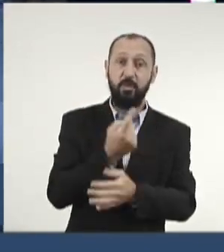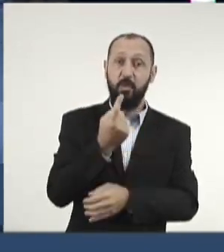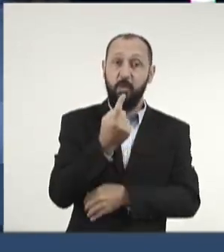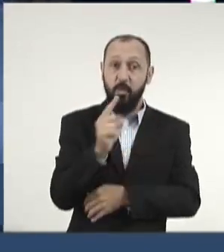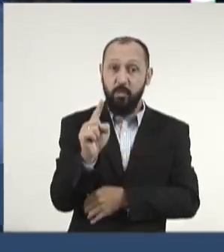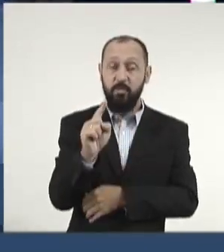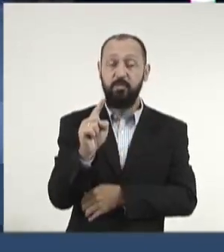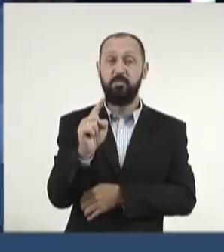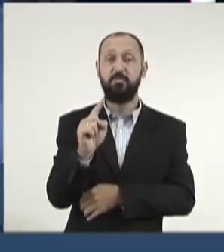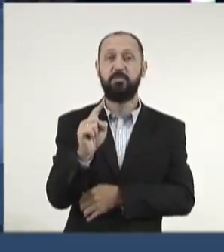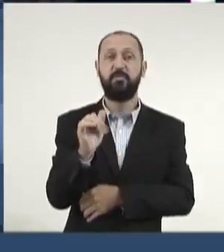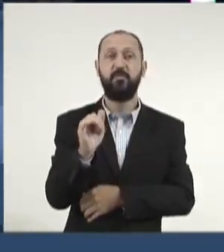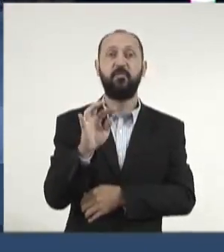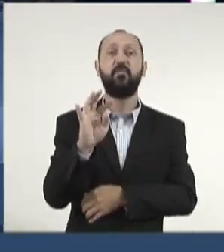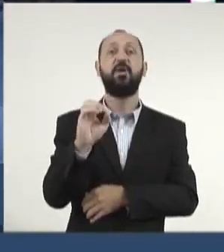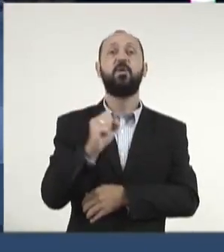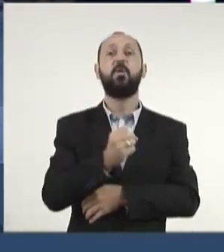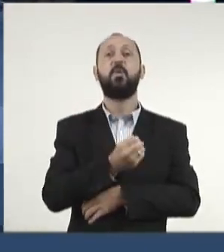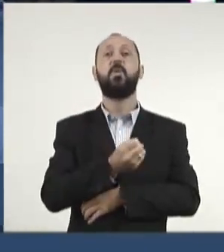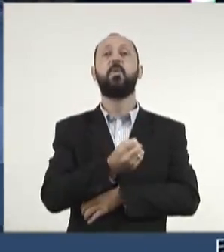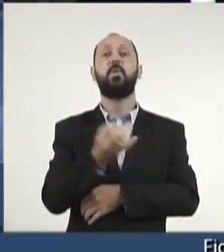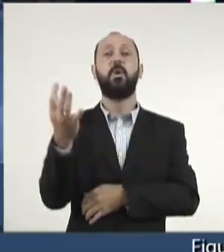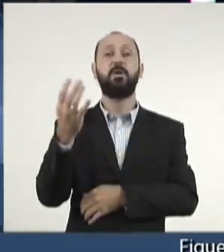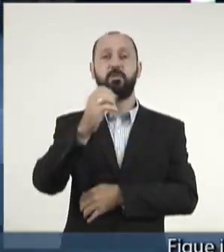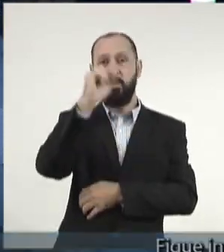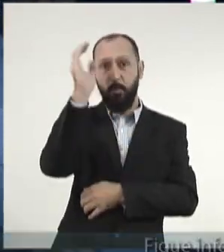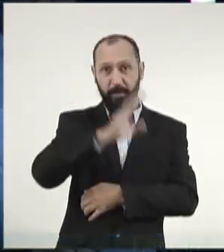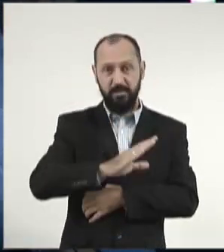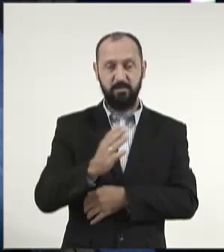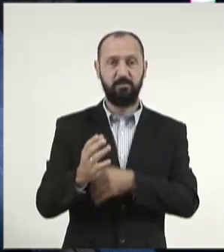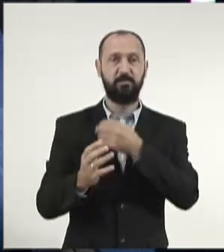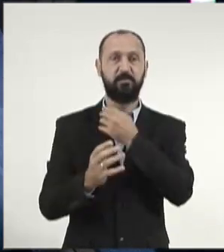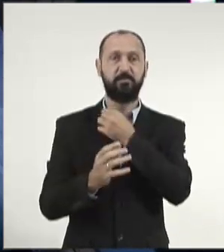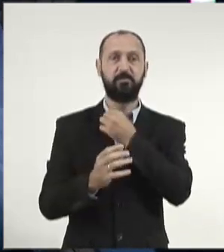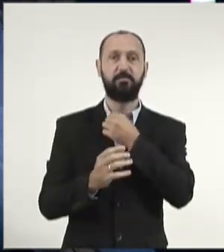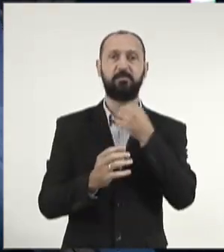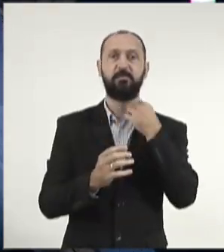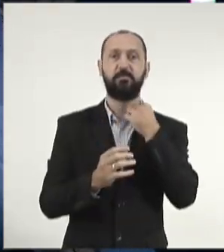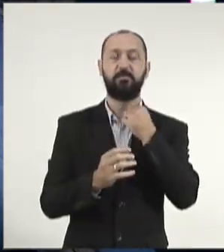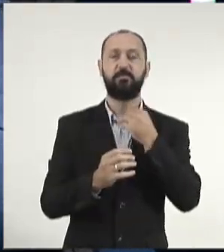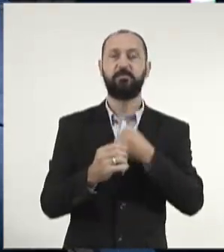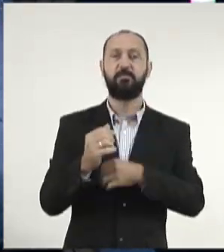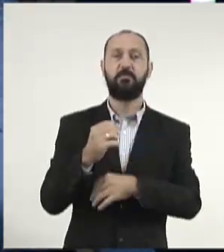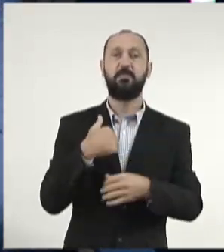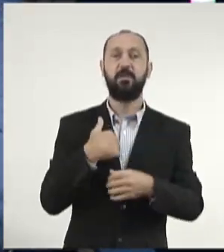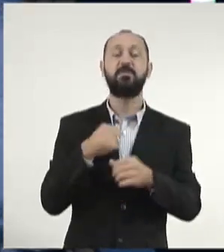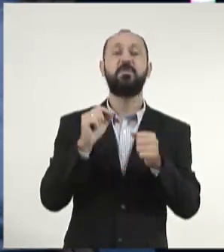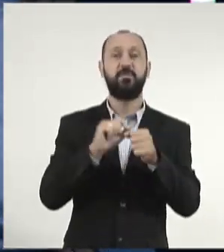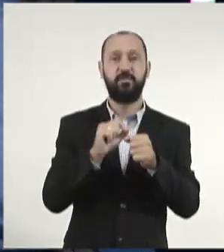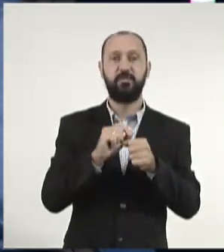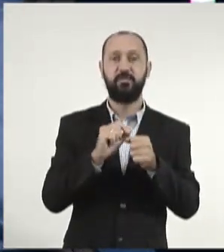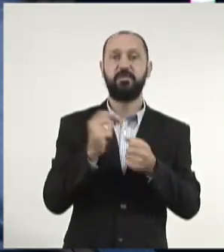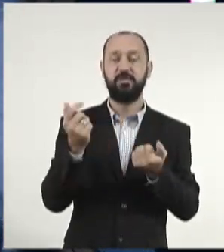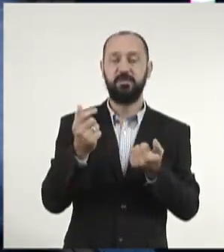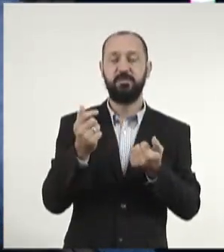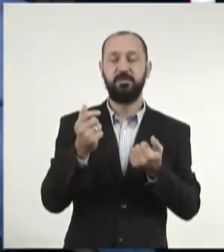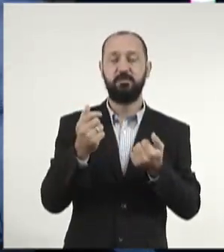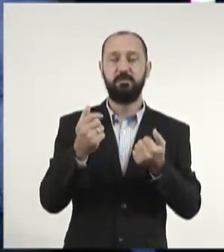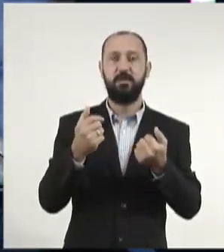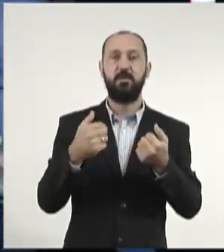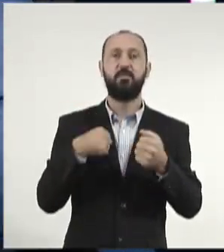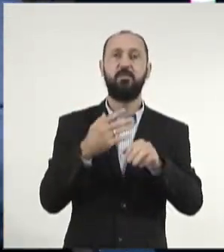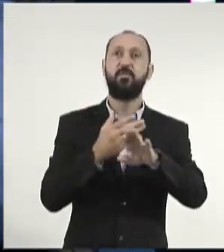história do Mato Grosso do Sul, quantos no Brasil? E o teste de aptidão, eu já fiz teste de aptidão física quando